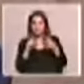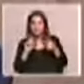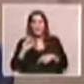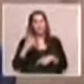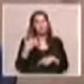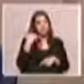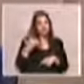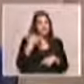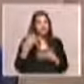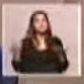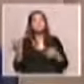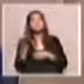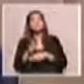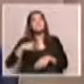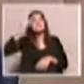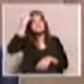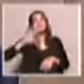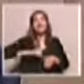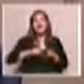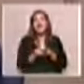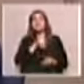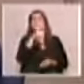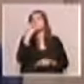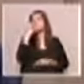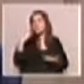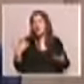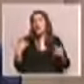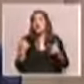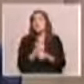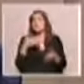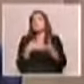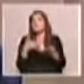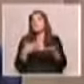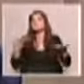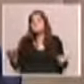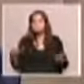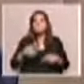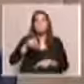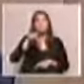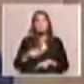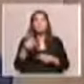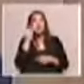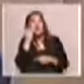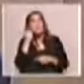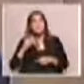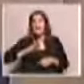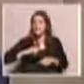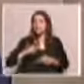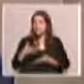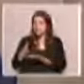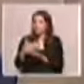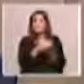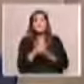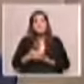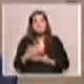telefone. Queremos saber, por exemplo, qual é o seu queijo preferido, onde costuma comprá-lo e como é que partilha o queijo com os seus amigos.